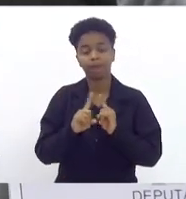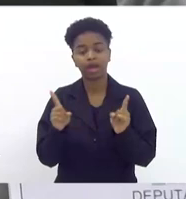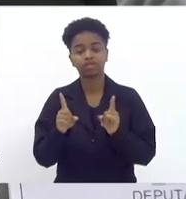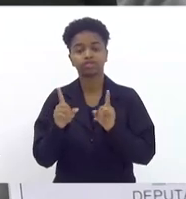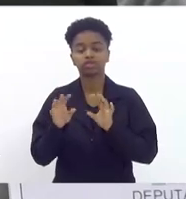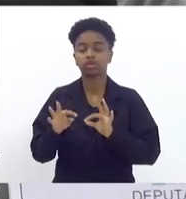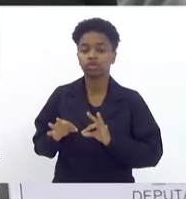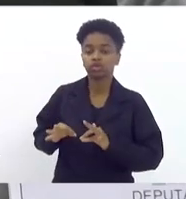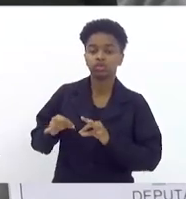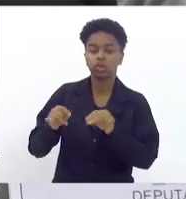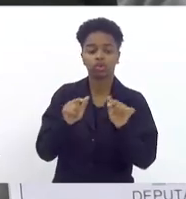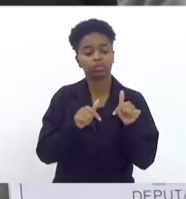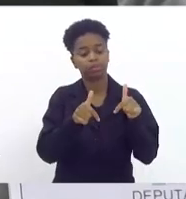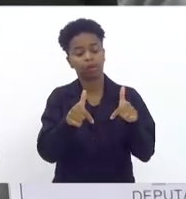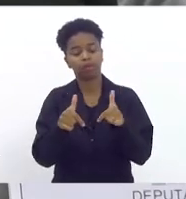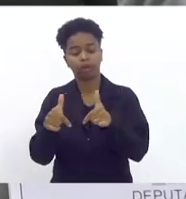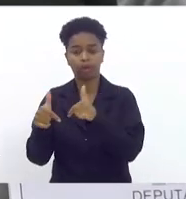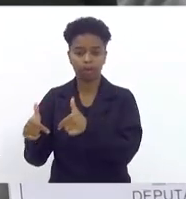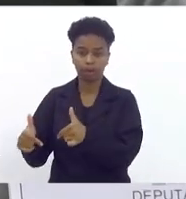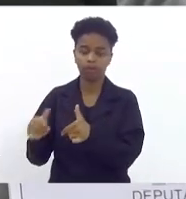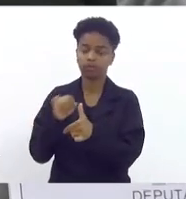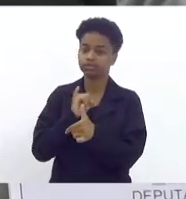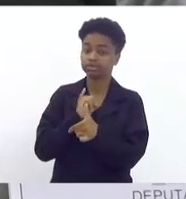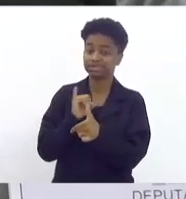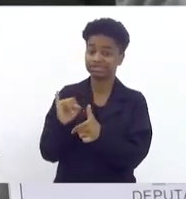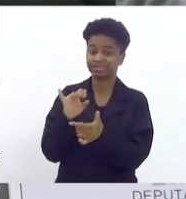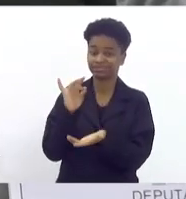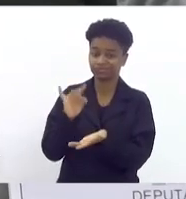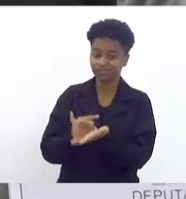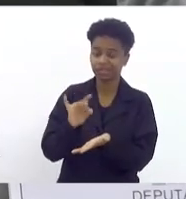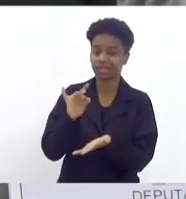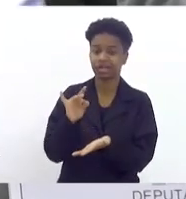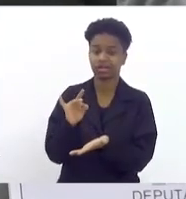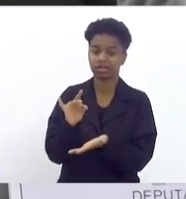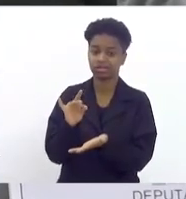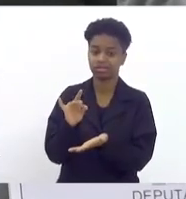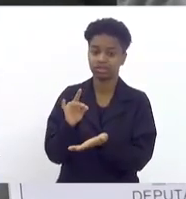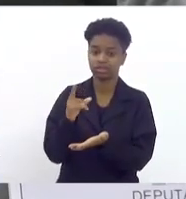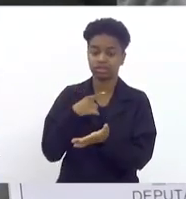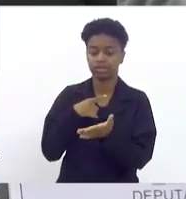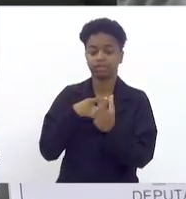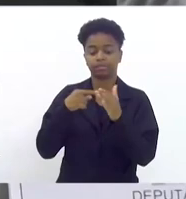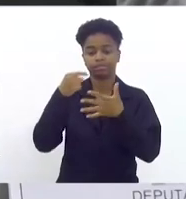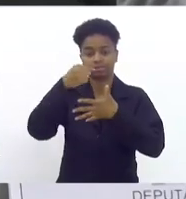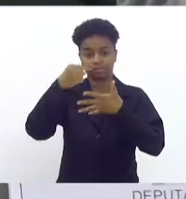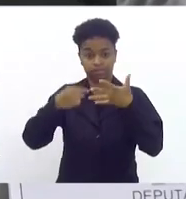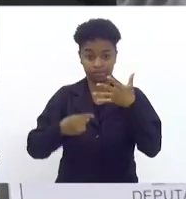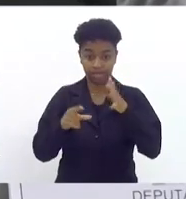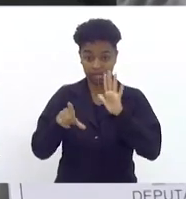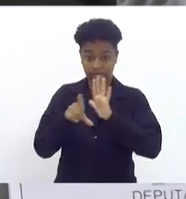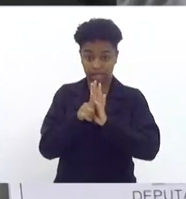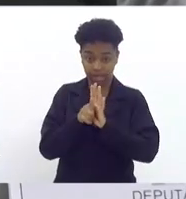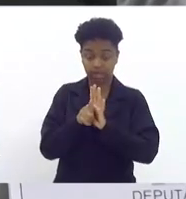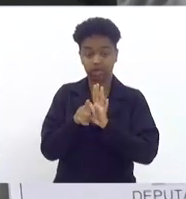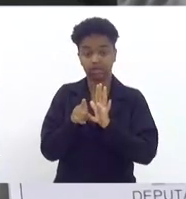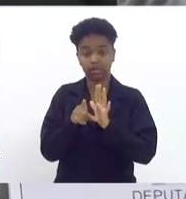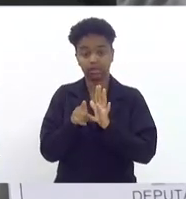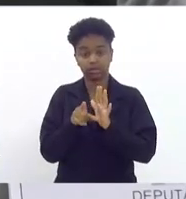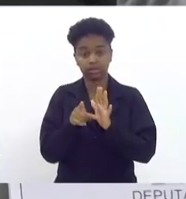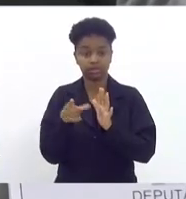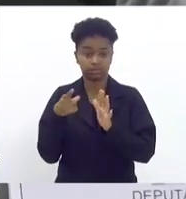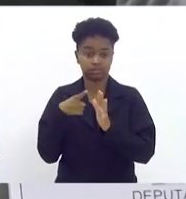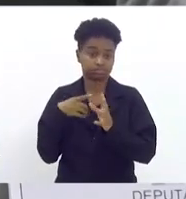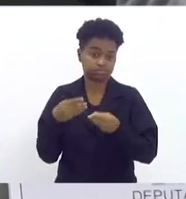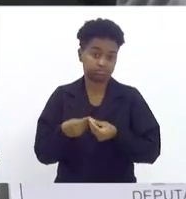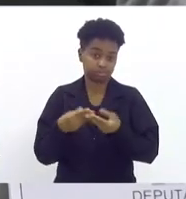todos aqueles atores que tenham, de fato, né, dentro da definição da lei, sejam grandes geradores de